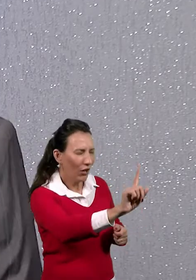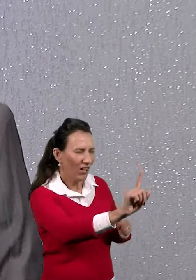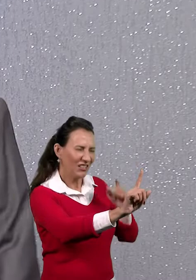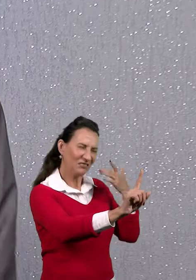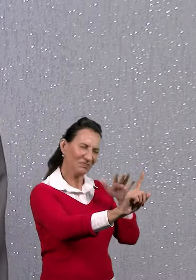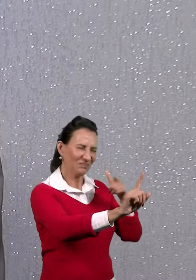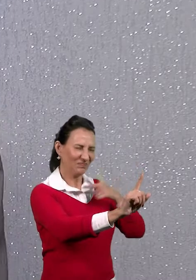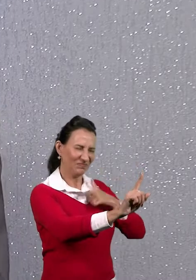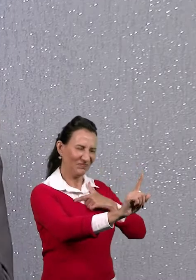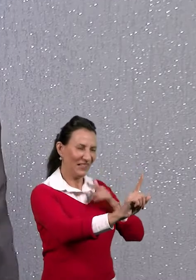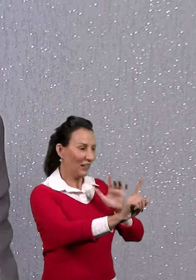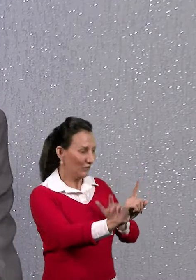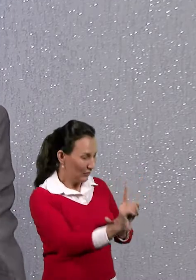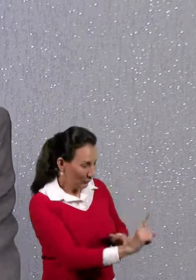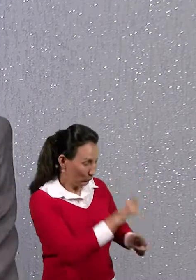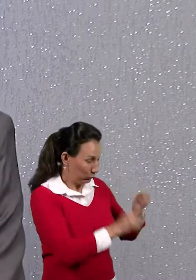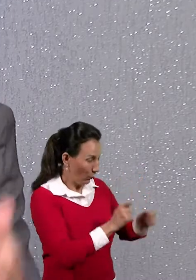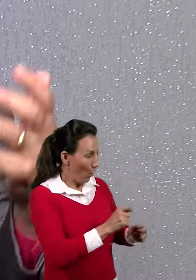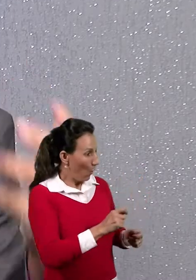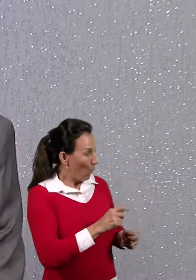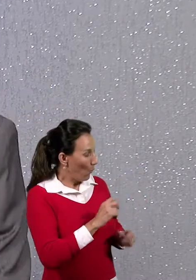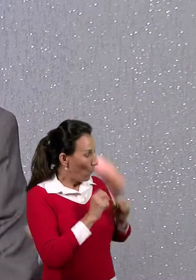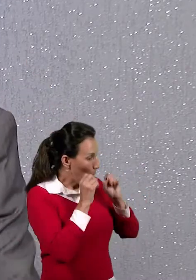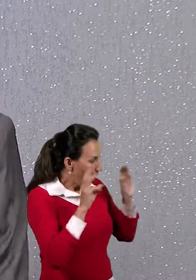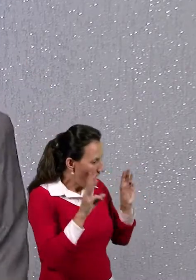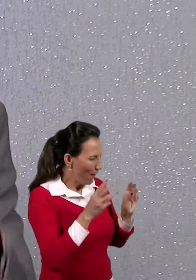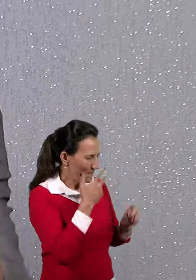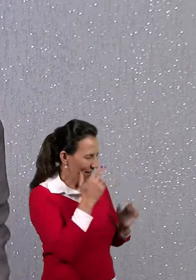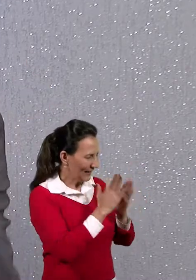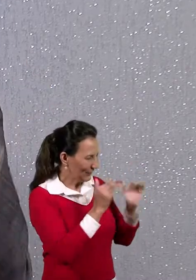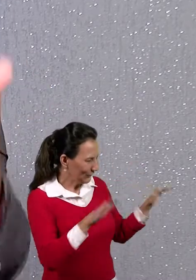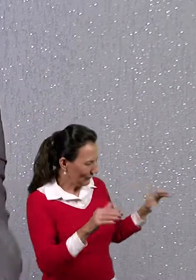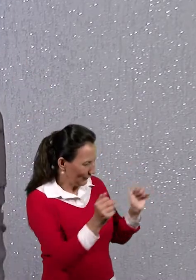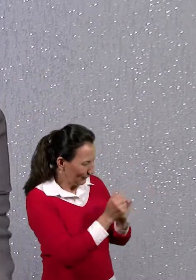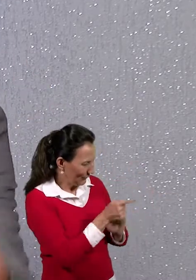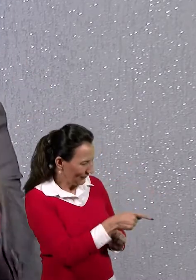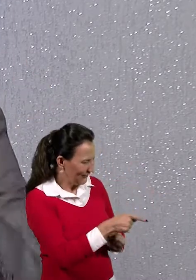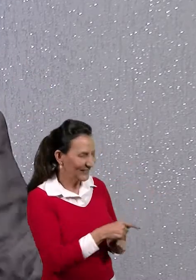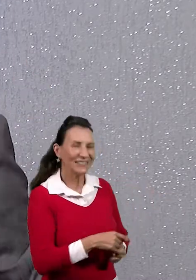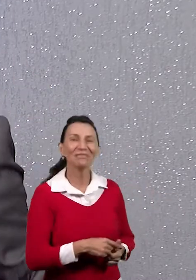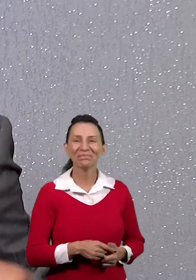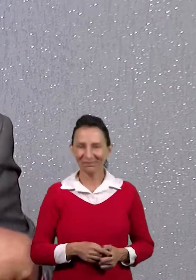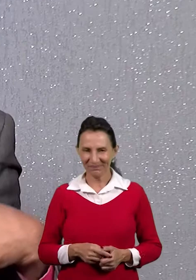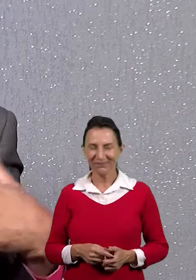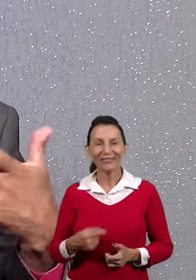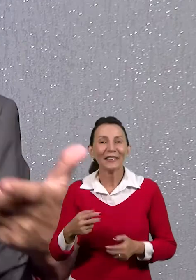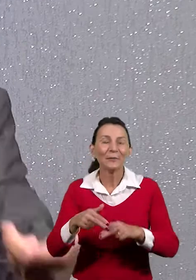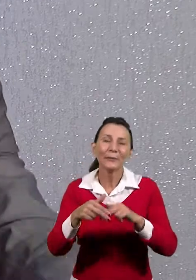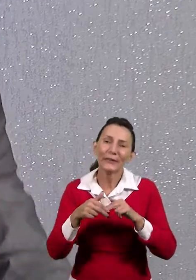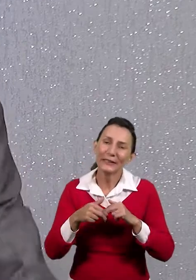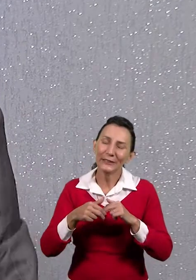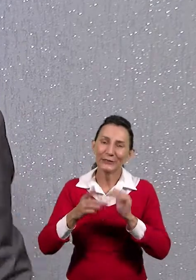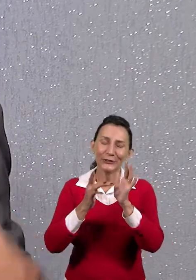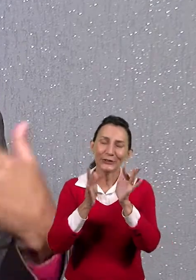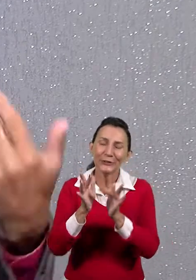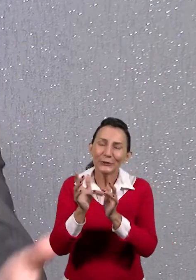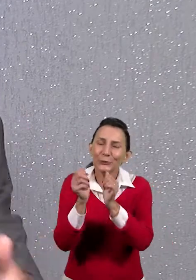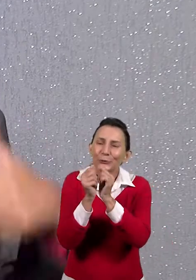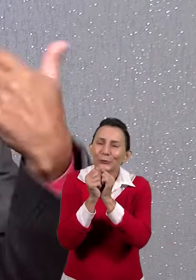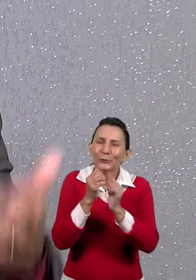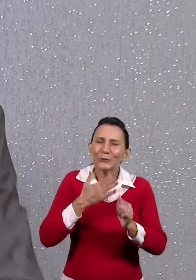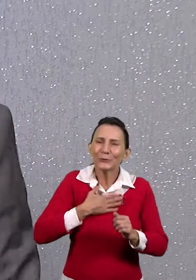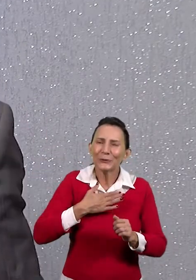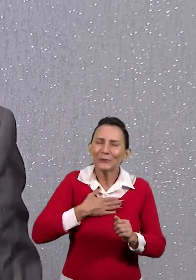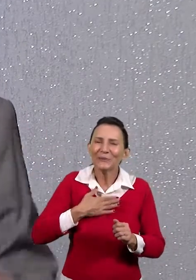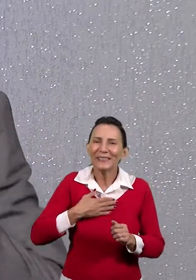bateria, meu Deus, eu via Jesus em você, parece que os anjos estavam tudo lá. Então, eu era uma benção porque Jesus em mim transbordava os